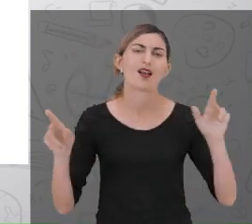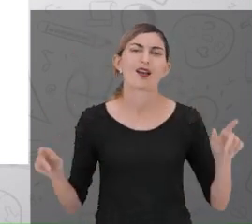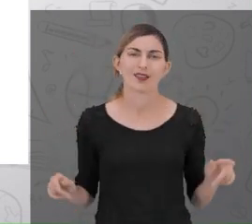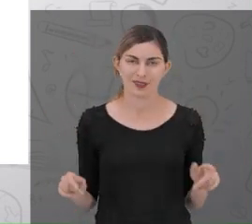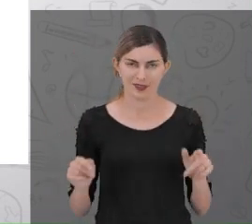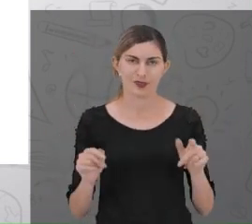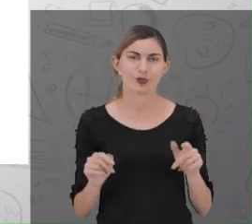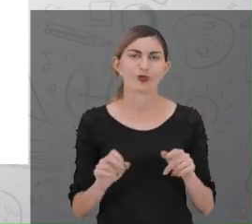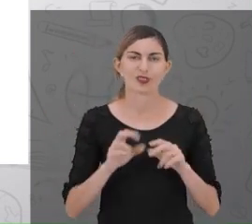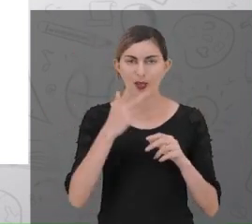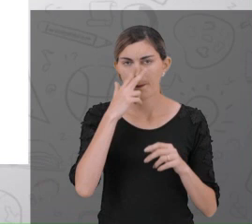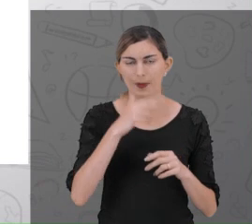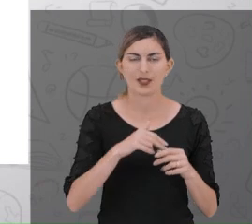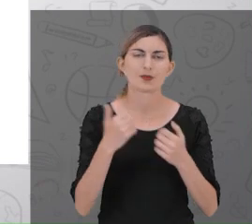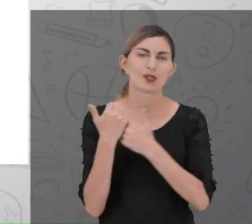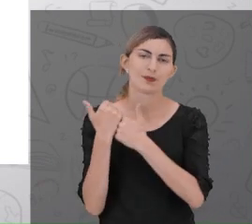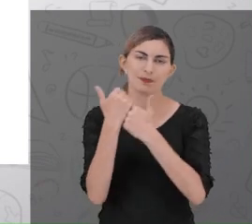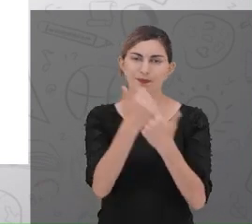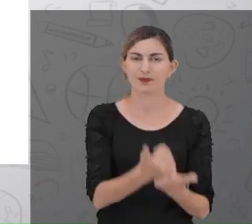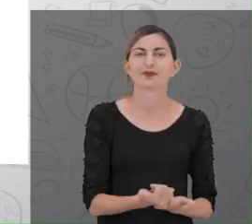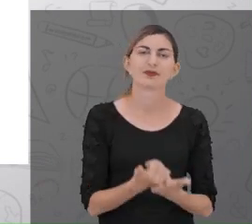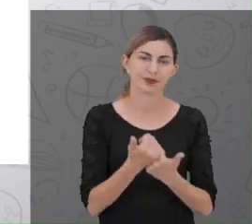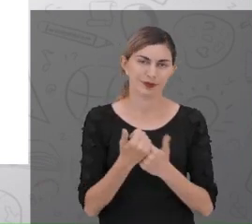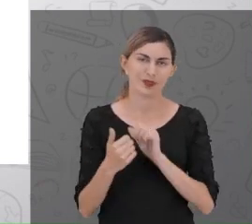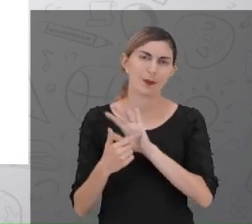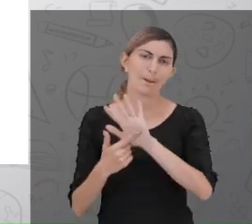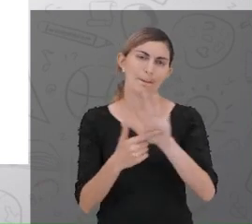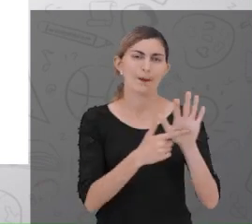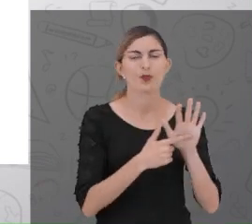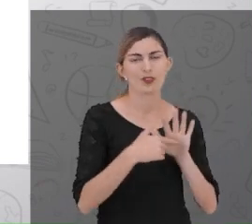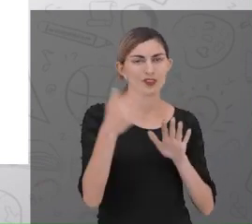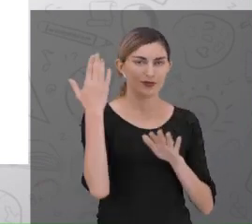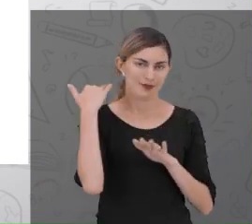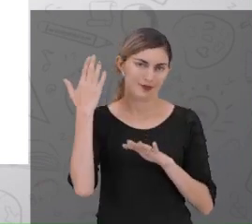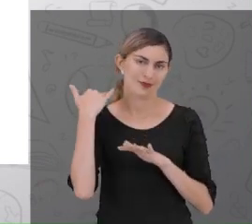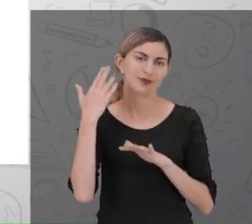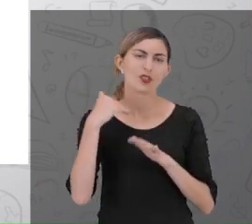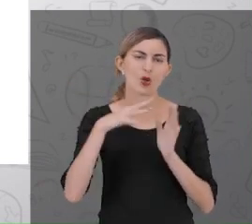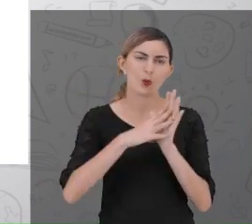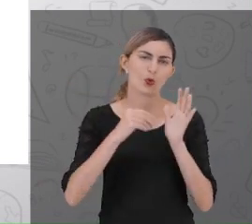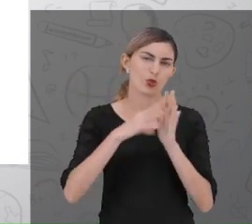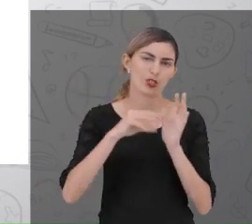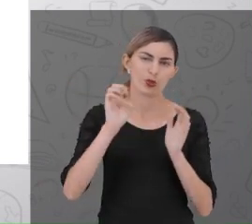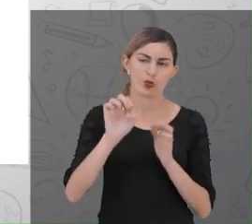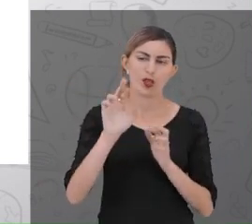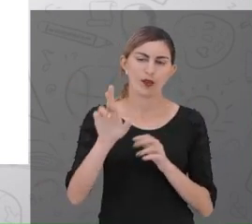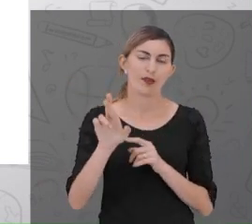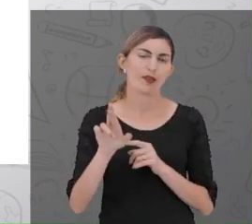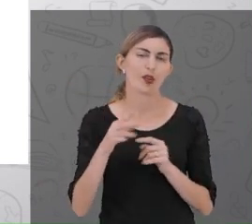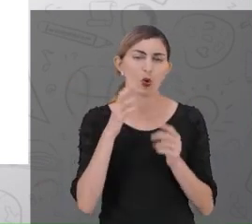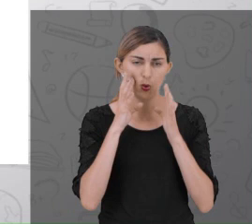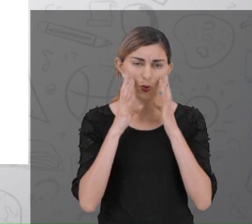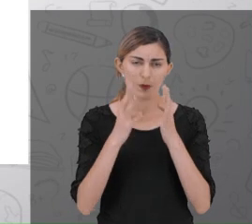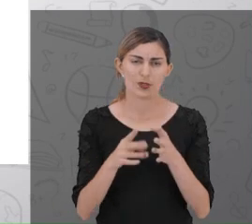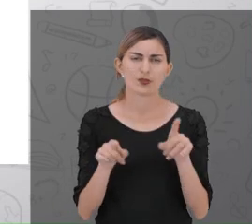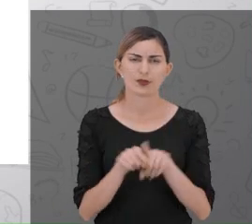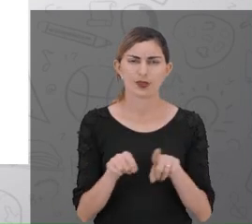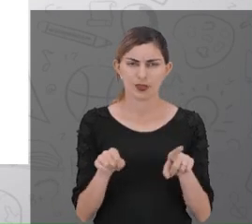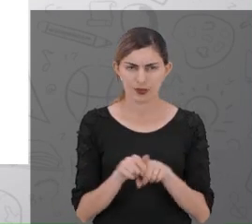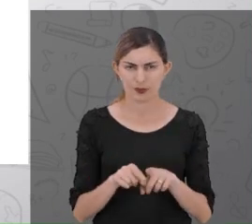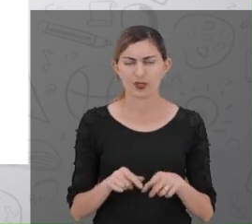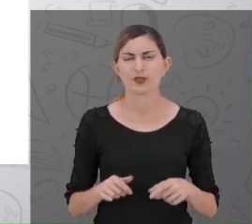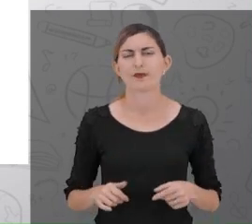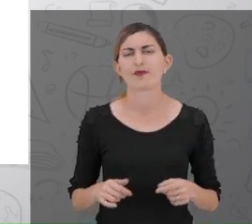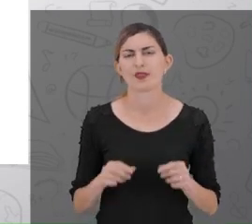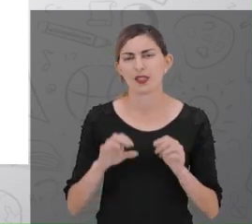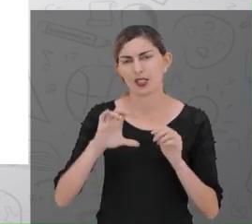é de vários, ou seja, é a mesma representação que a gente fez anteriormente com o modelo ER. Observe também